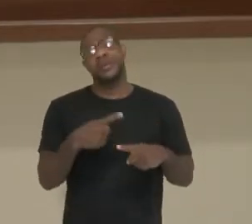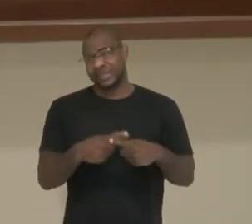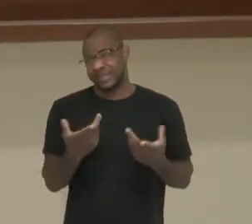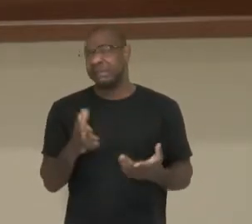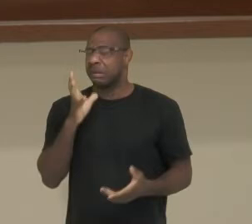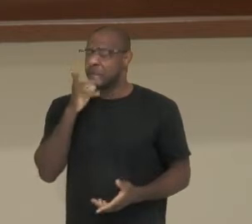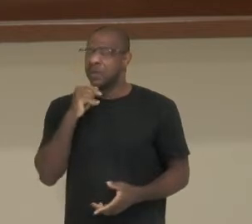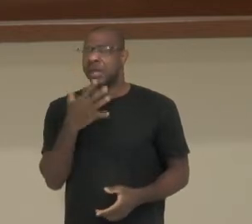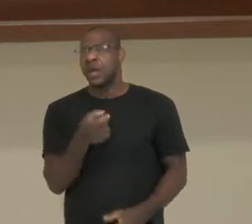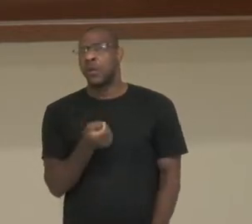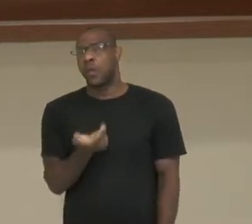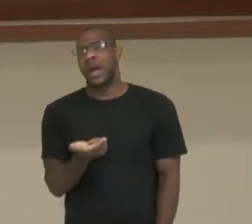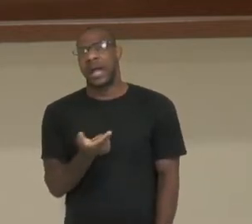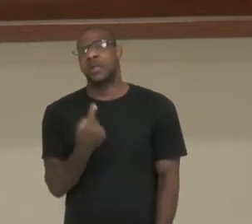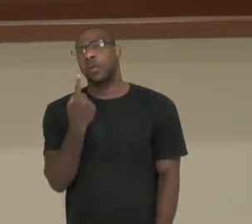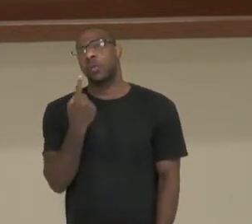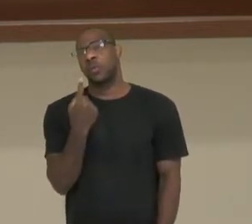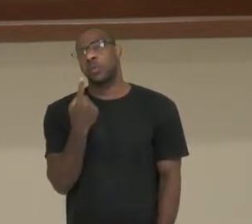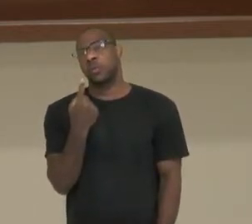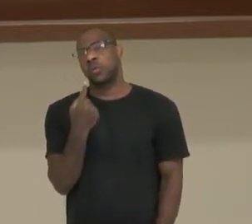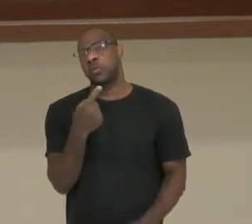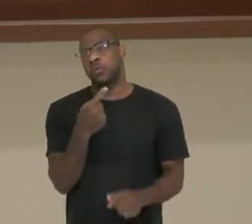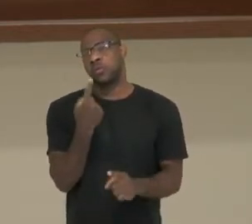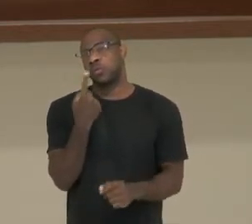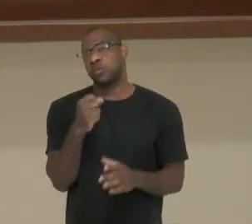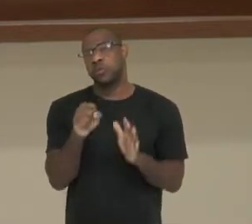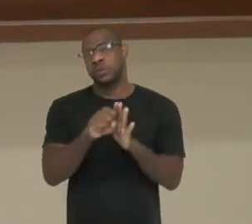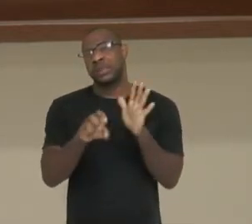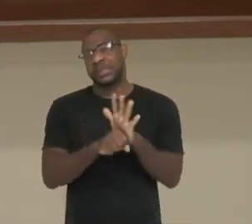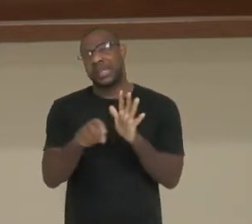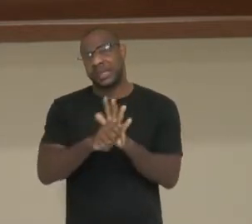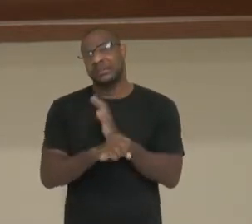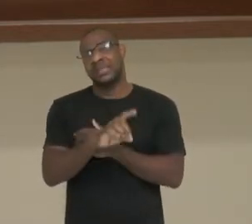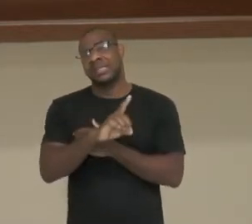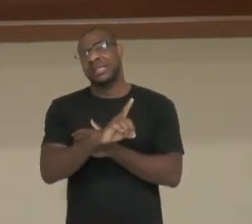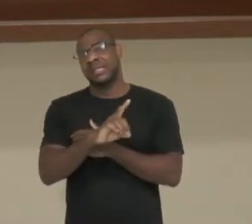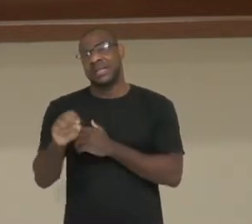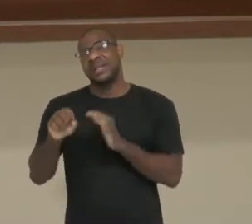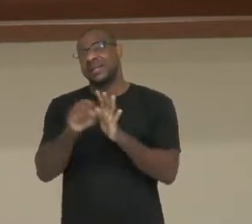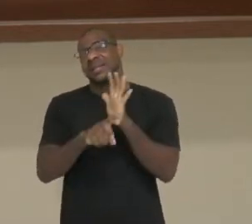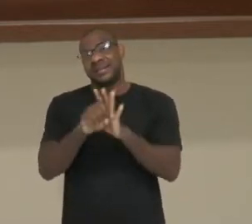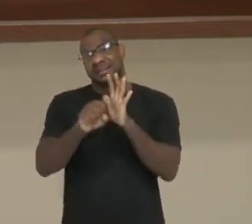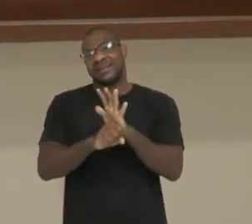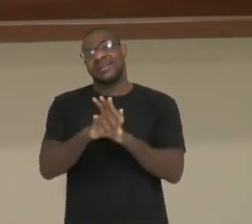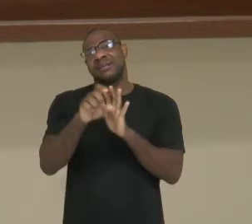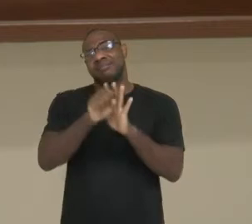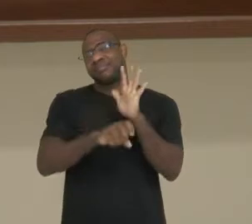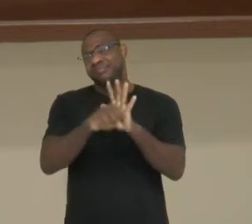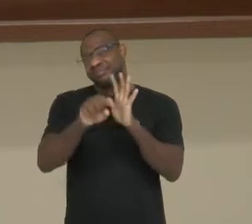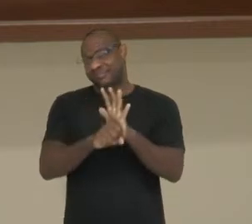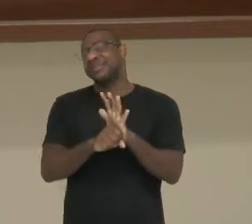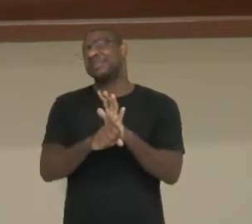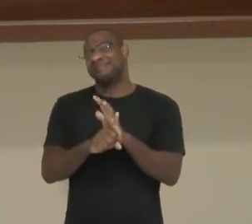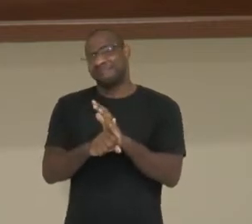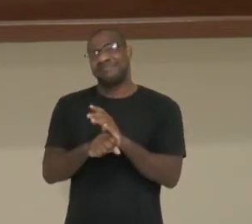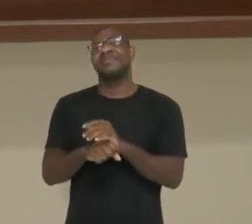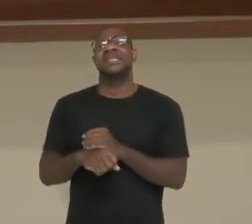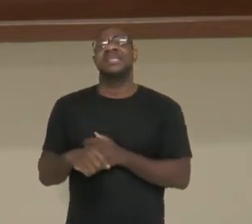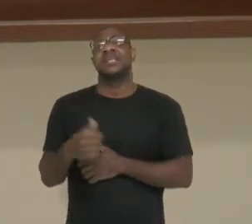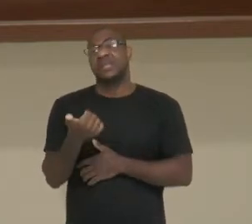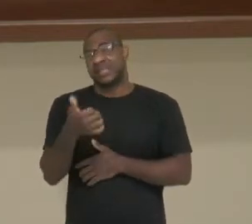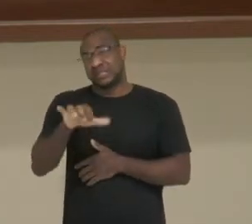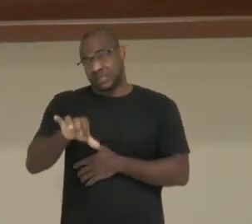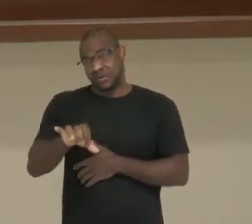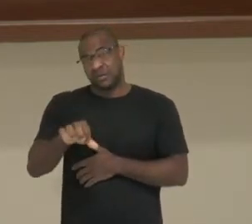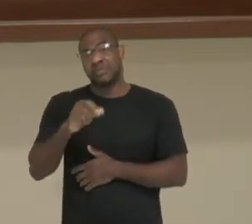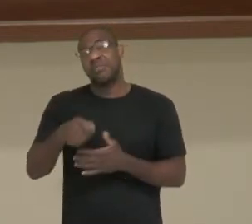aí quase um século, né? Foram muito tempo levando, principalmente a partir da segunda metade do século XIX,